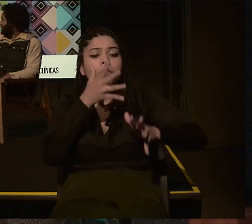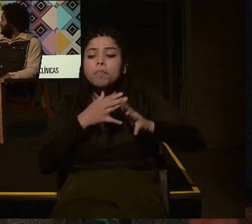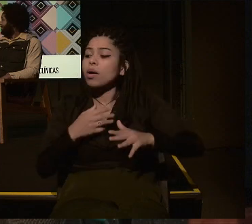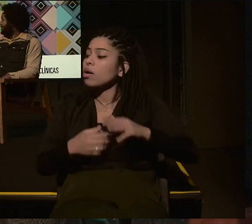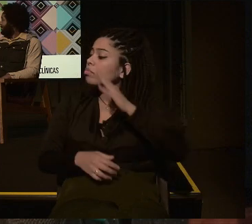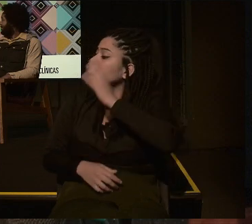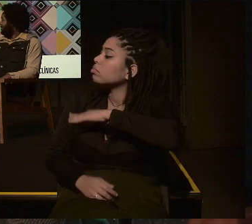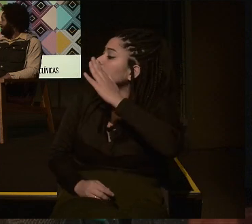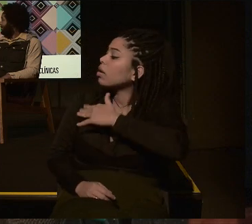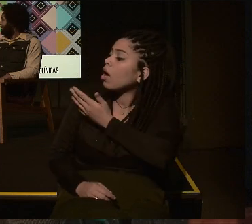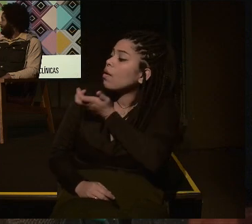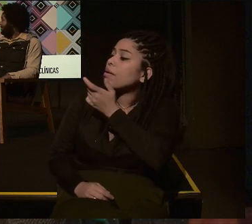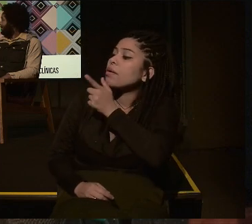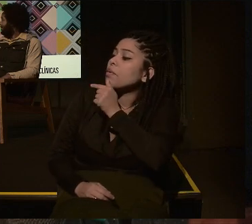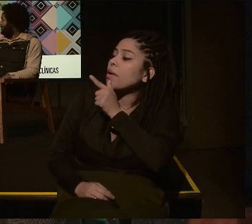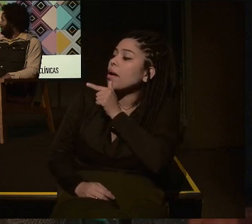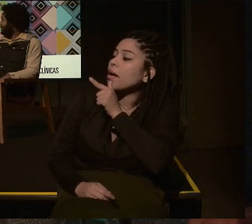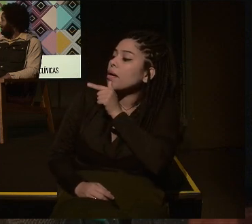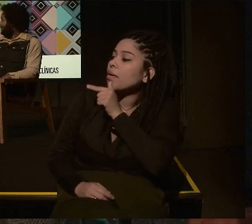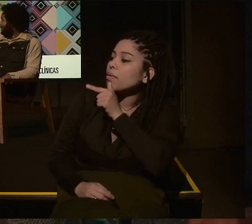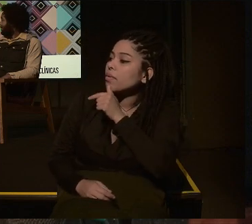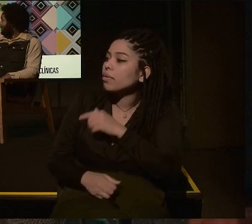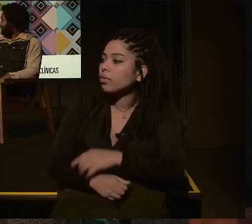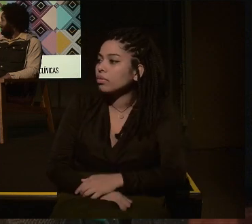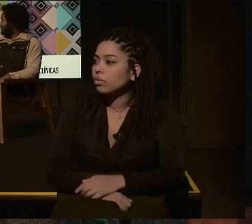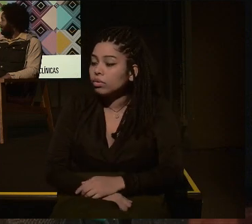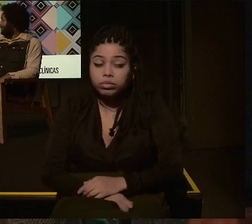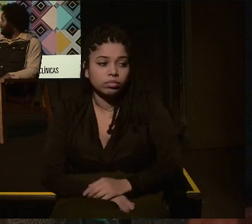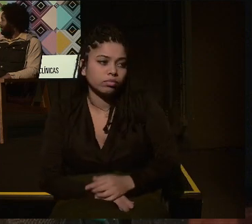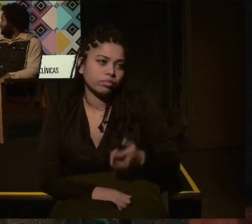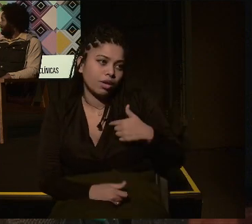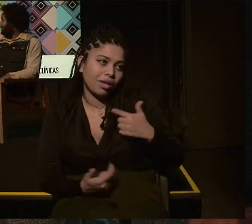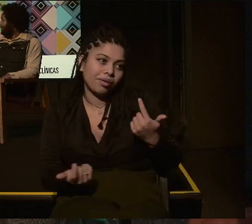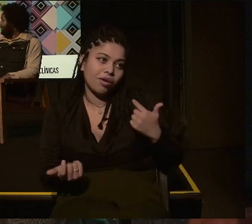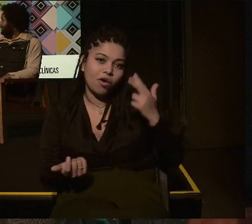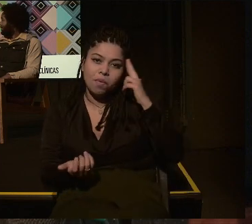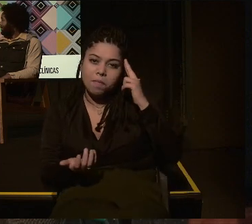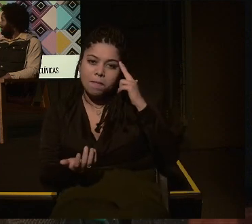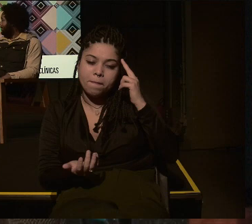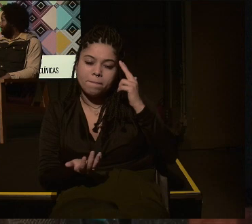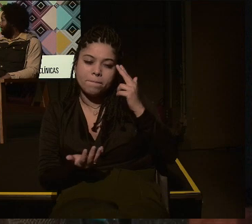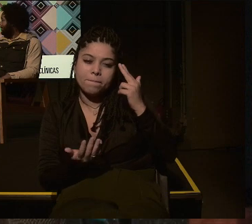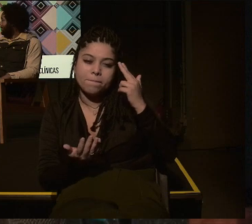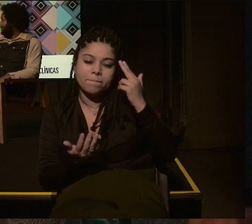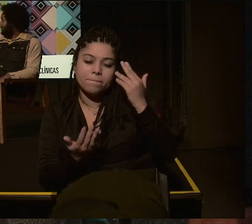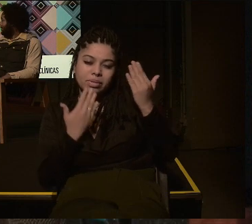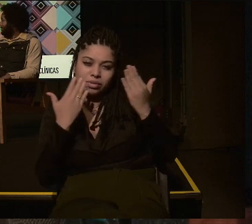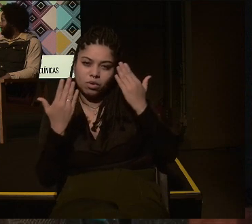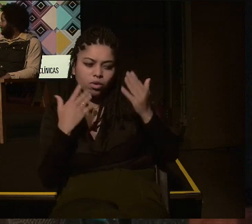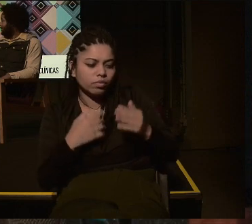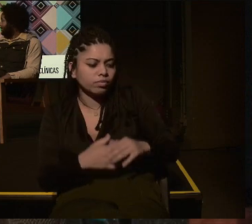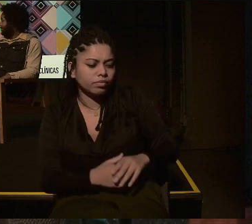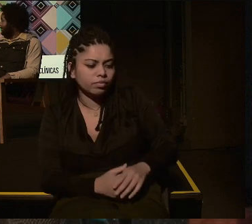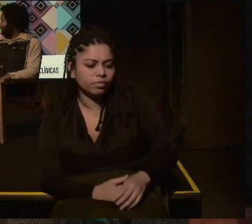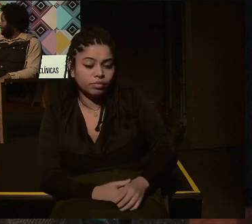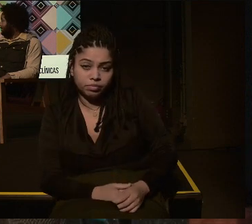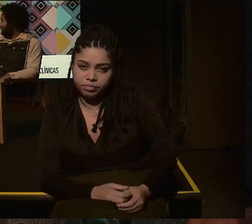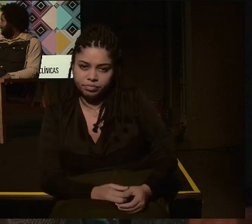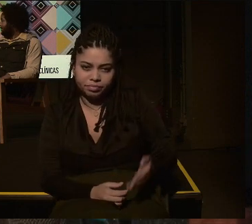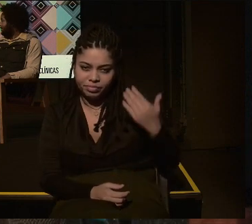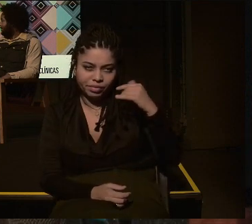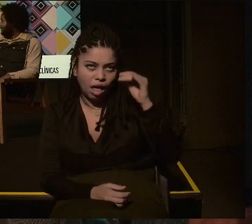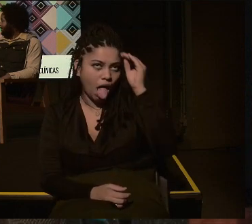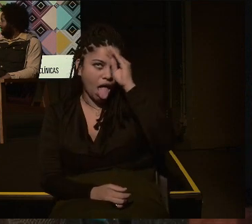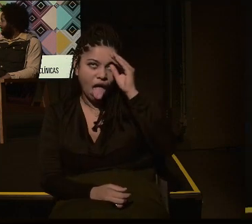água. E aí, psicólogo, né, porque eu trabalhava em CAPES e IJ. Eu falei, né, aquela